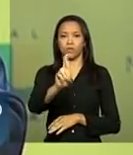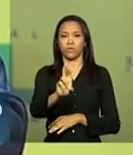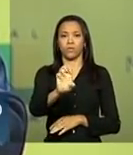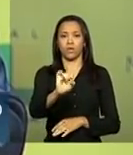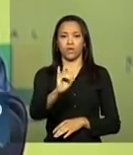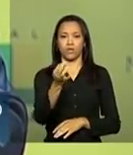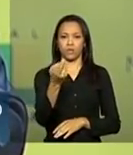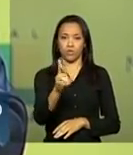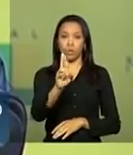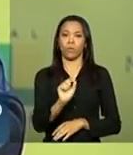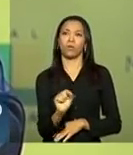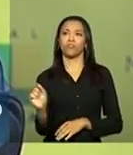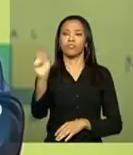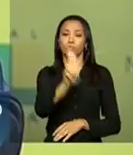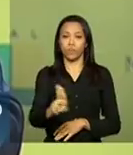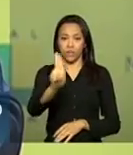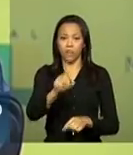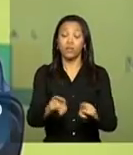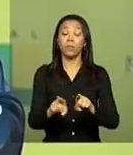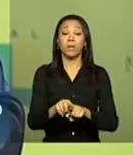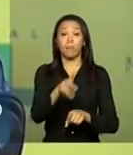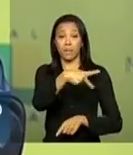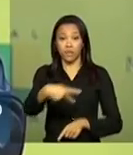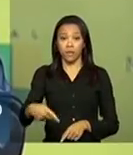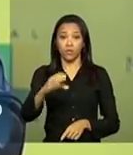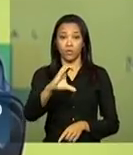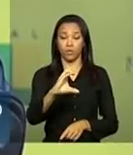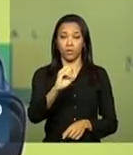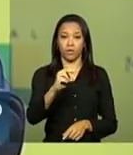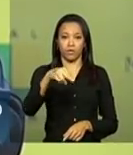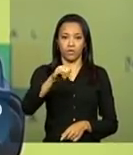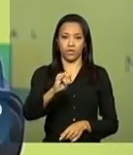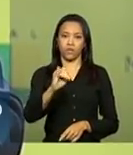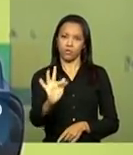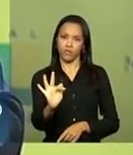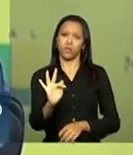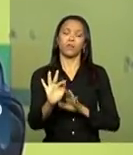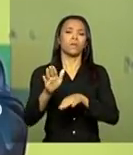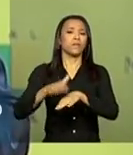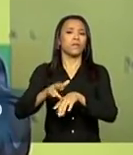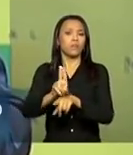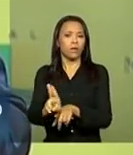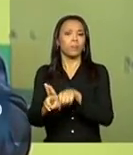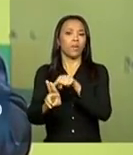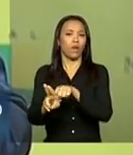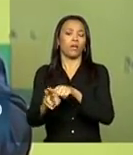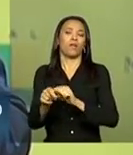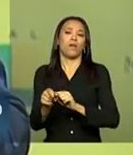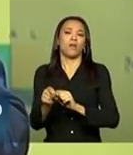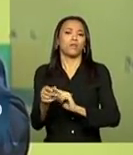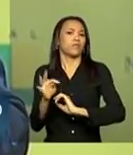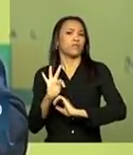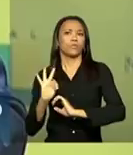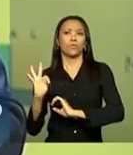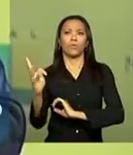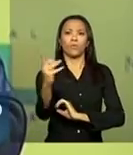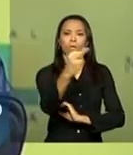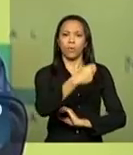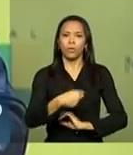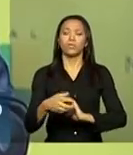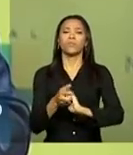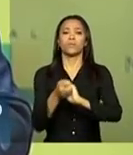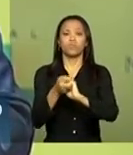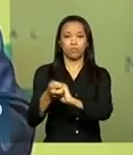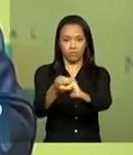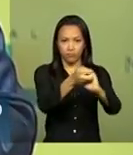aqui também o presidente do CONIF, Luiz Augusto Caldas, em nome dele todos os reitores dos institutos federais, cumprimentar